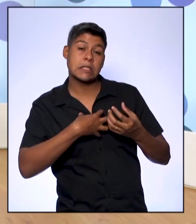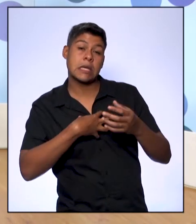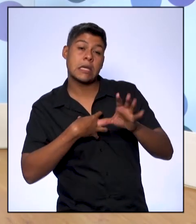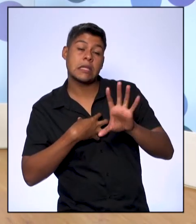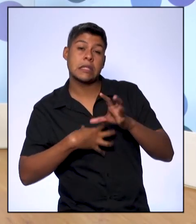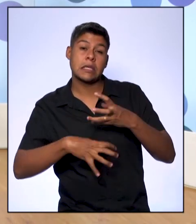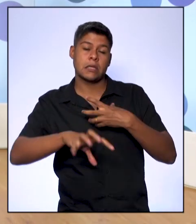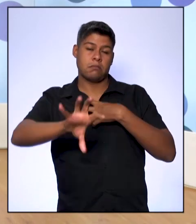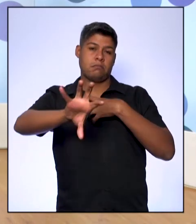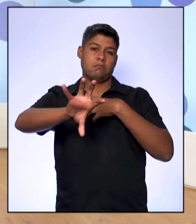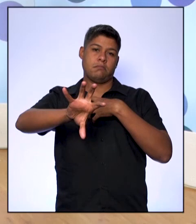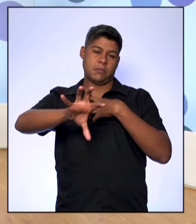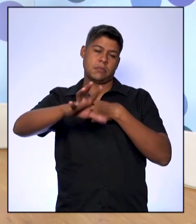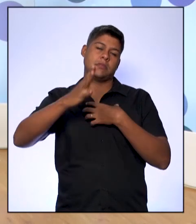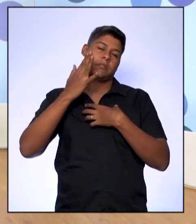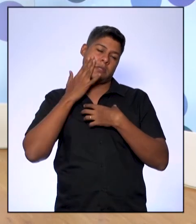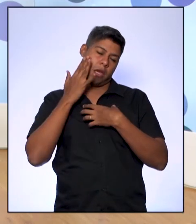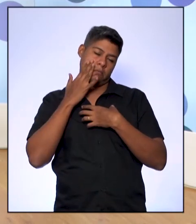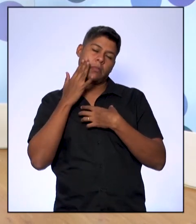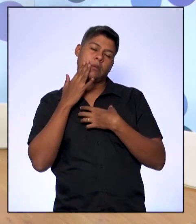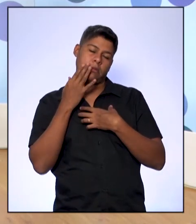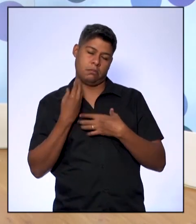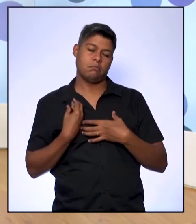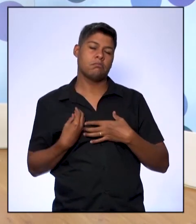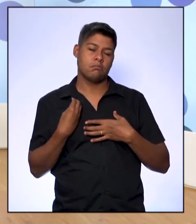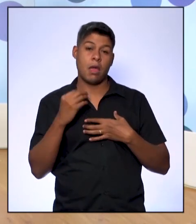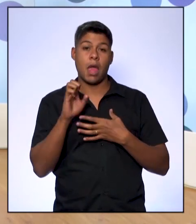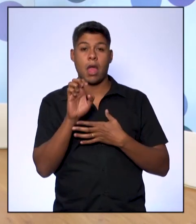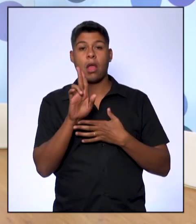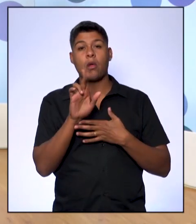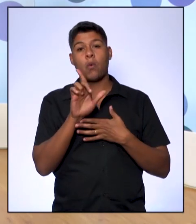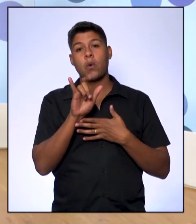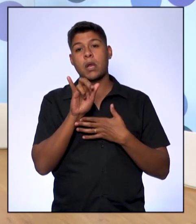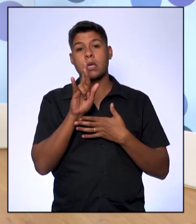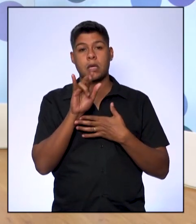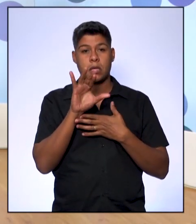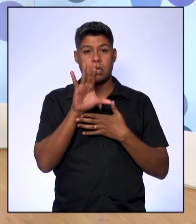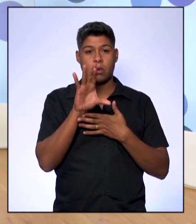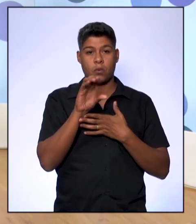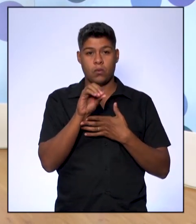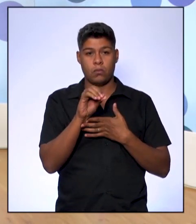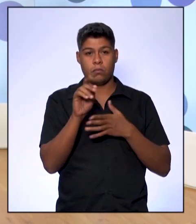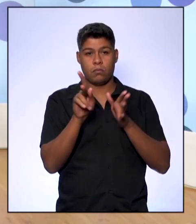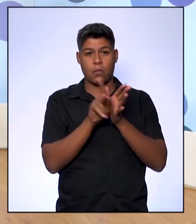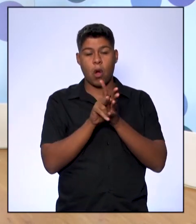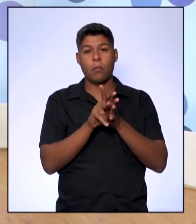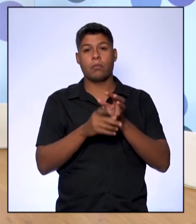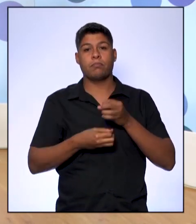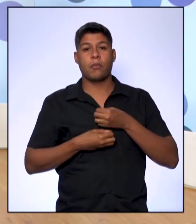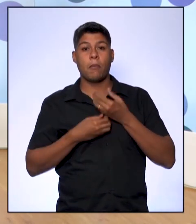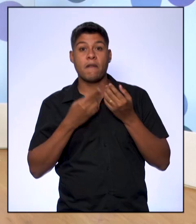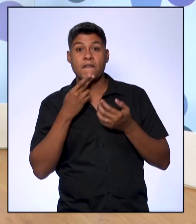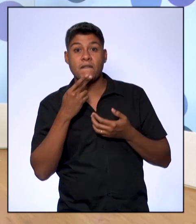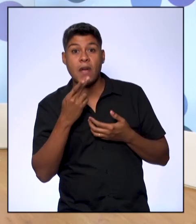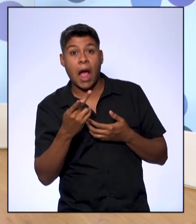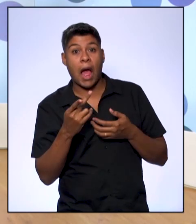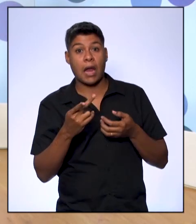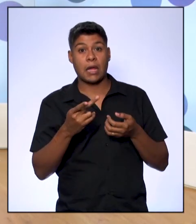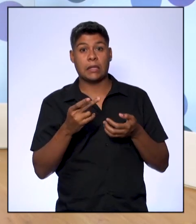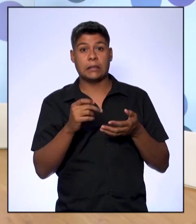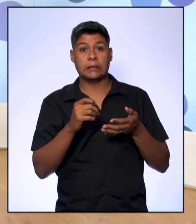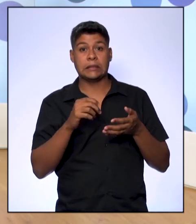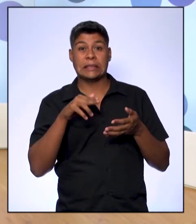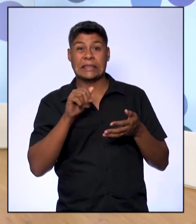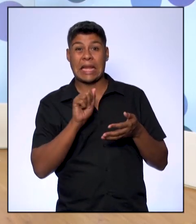sentimento que foi escrito você vivenciou sentimento do eu-lírico com essas narrador do poema poema tem mais a gente não fala que é narrador